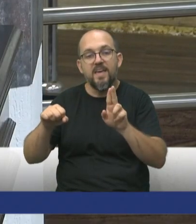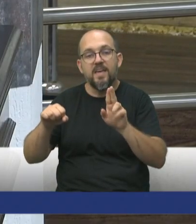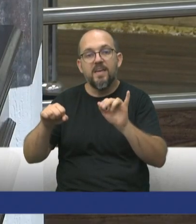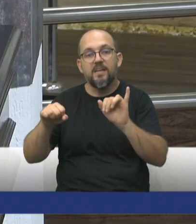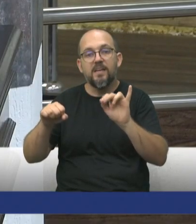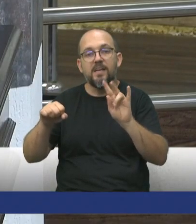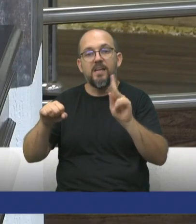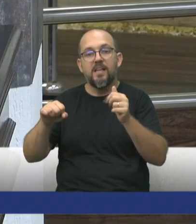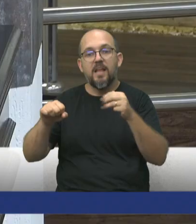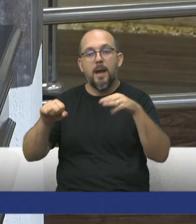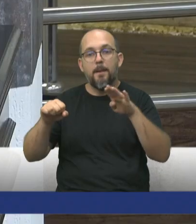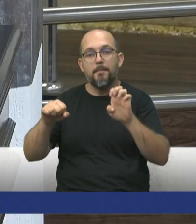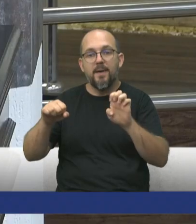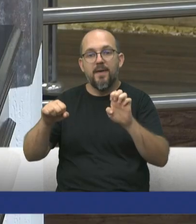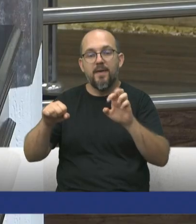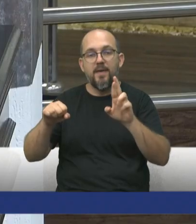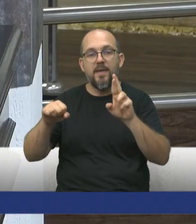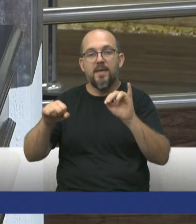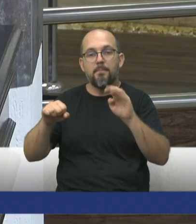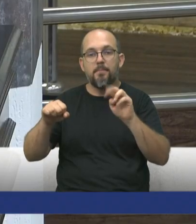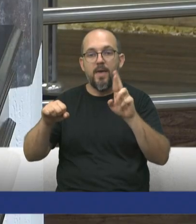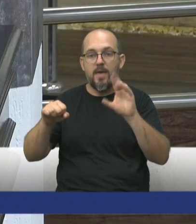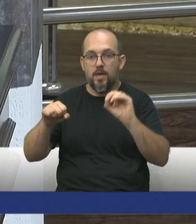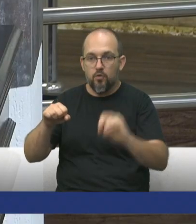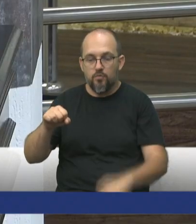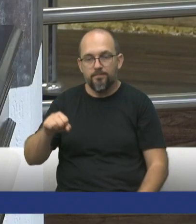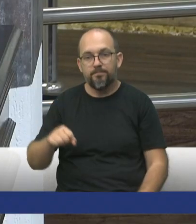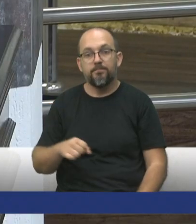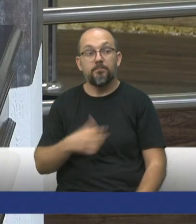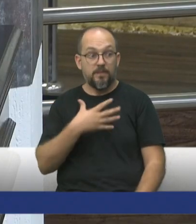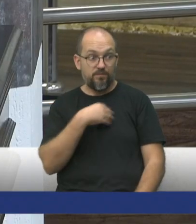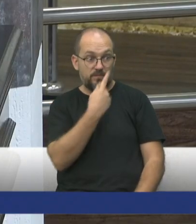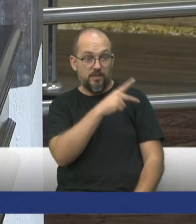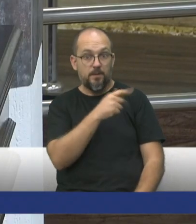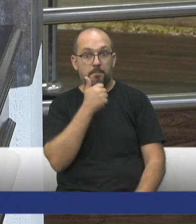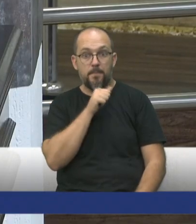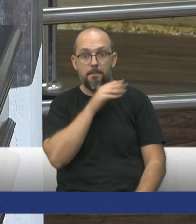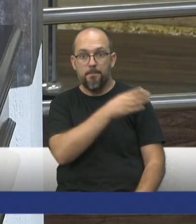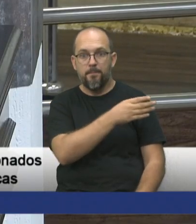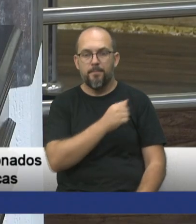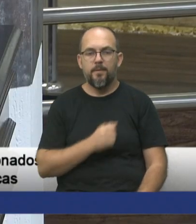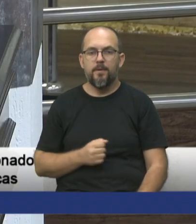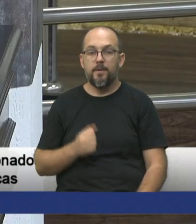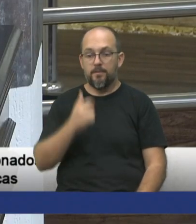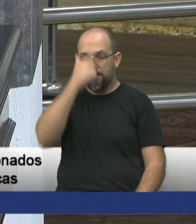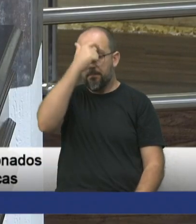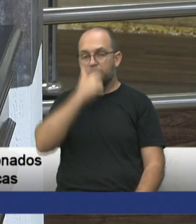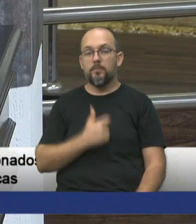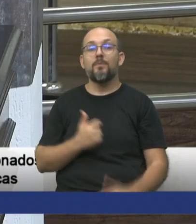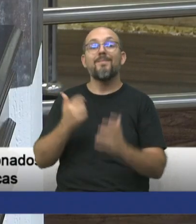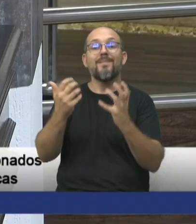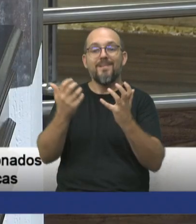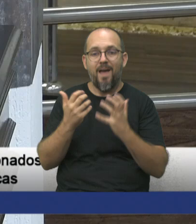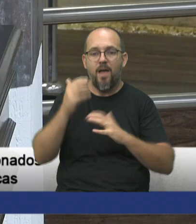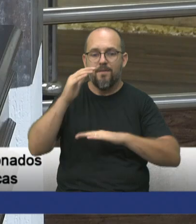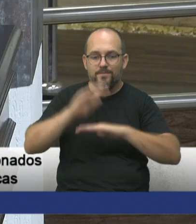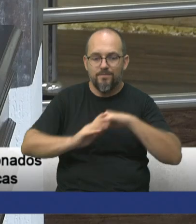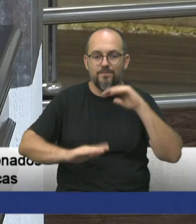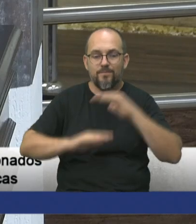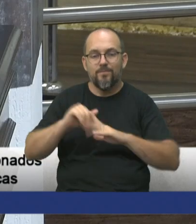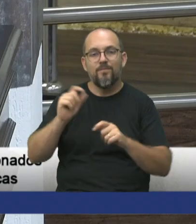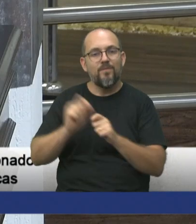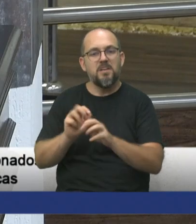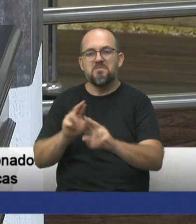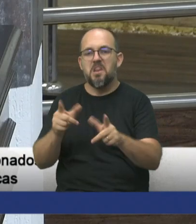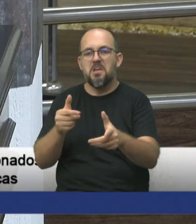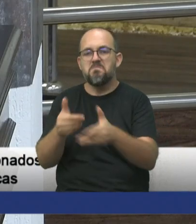Inês. E como jauense. E como uma pessoa que quer e faz a diferença.